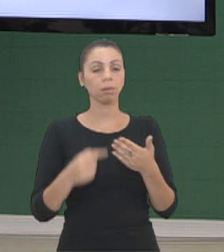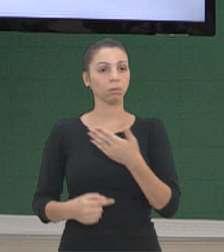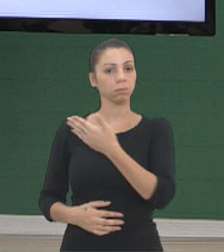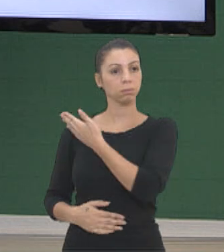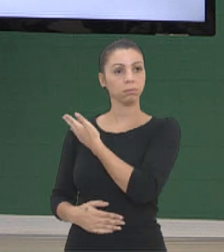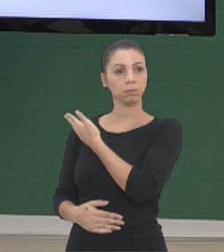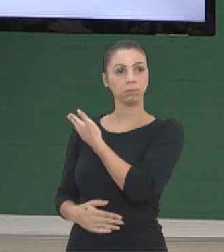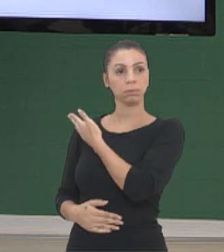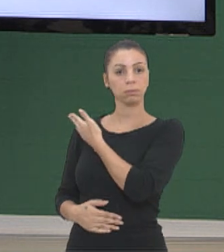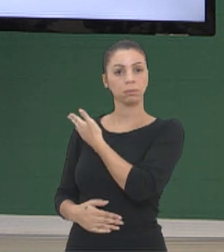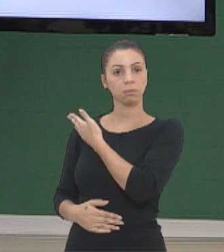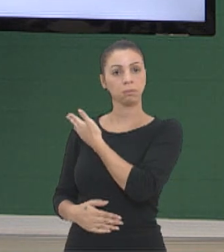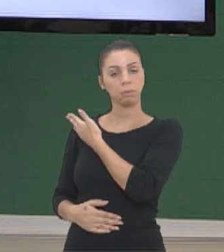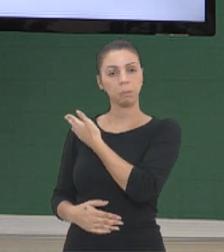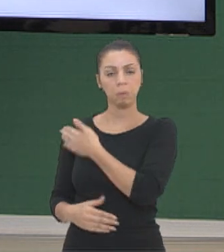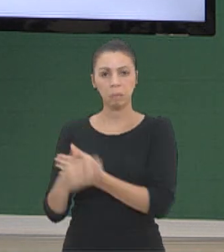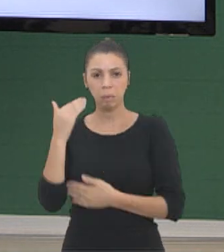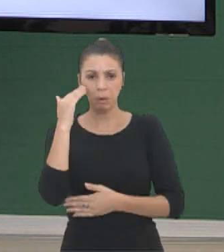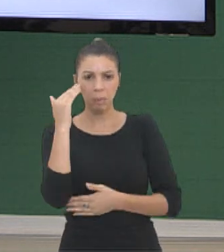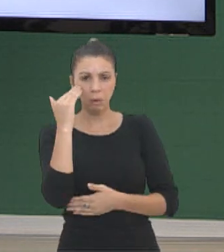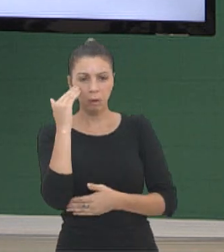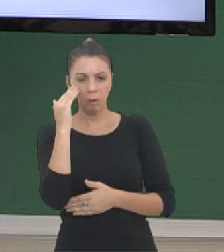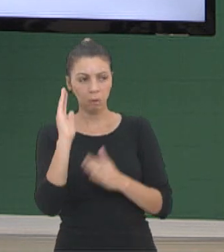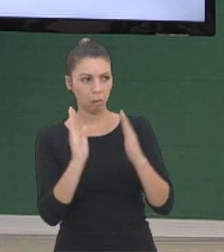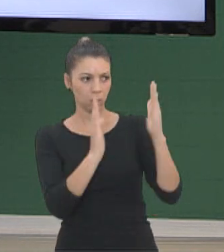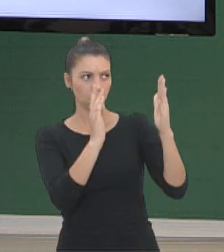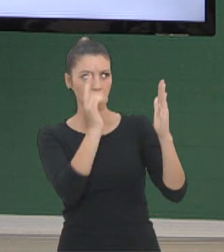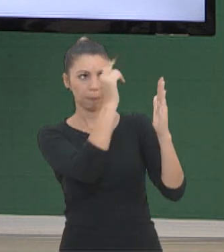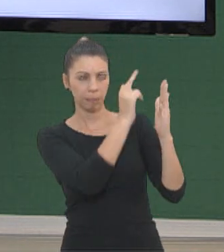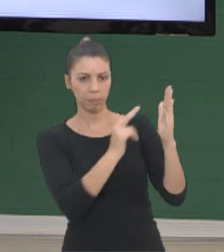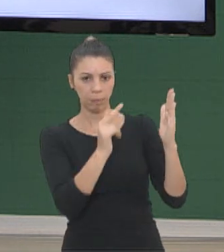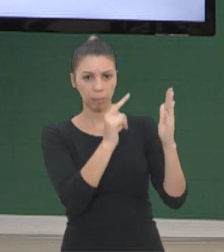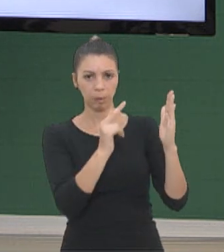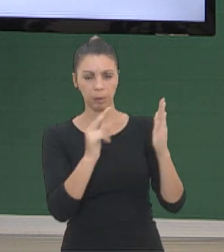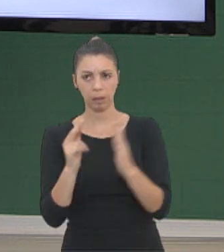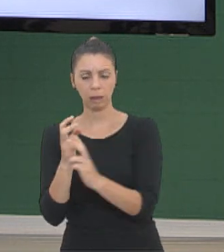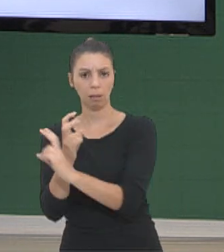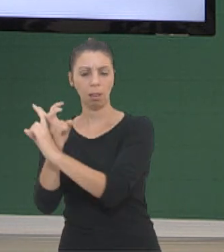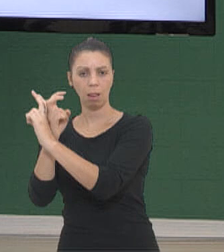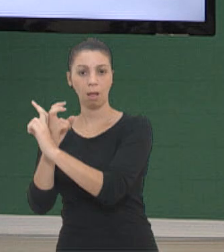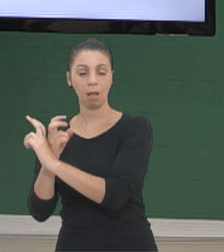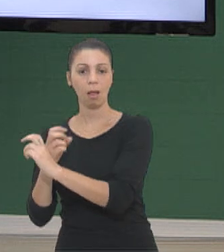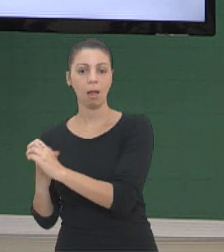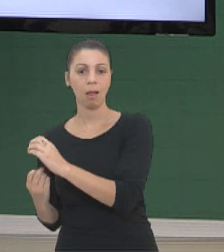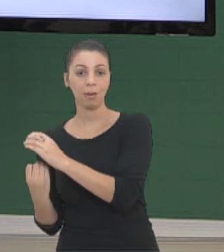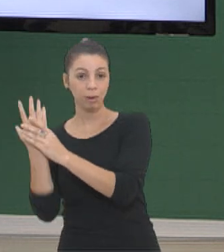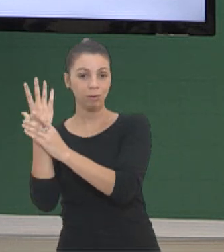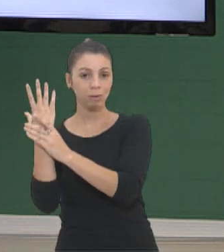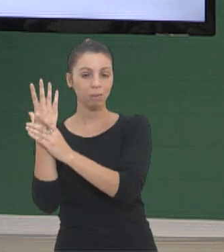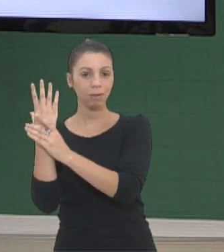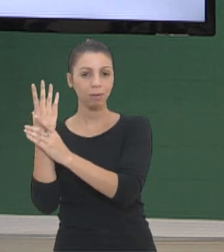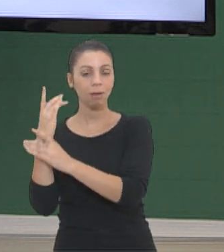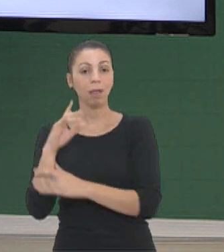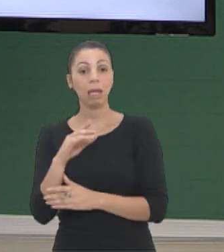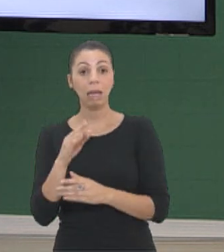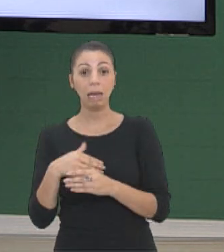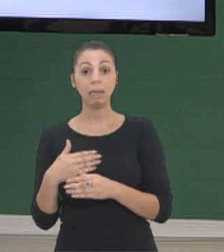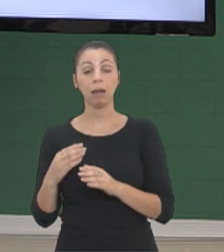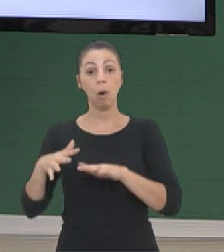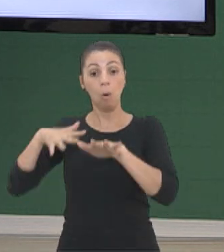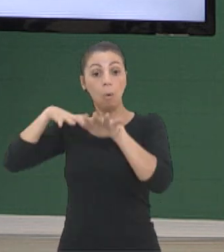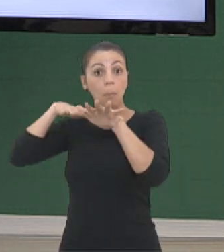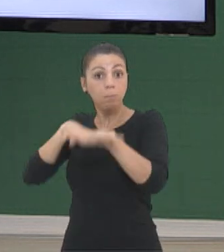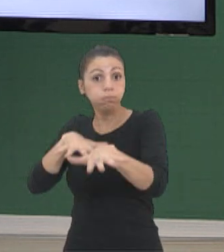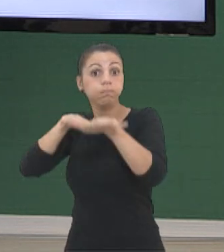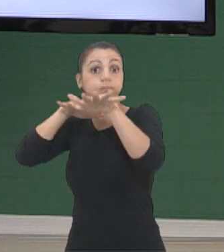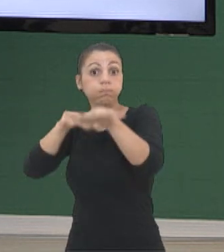Mas, só para a gente entender, esse homem ele faz parte de um movimento jacobino,